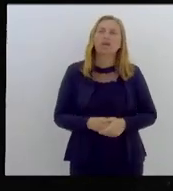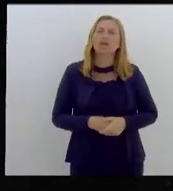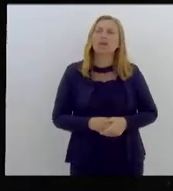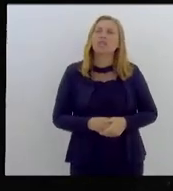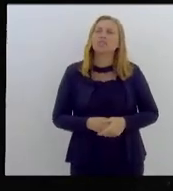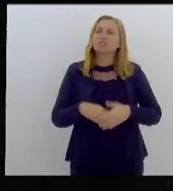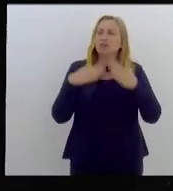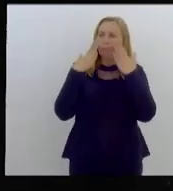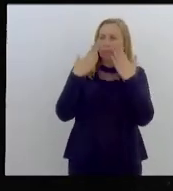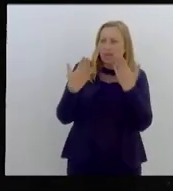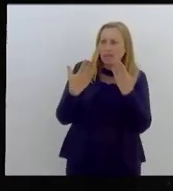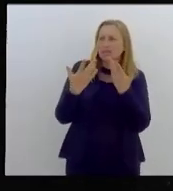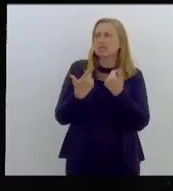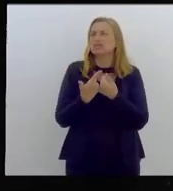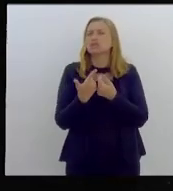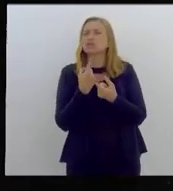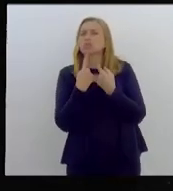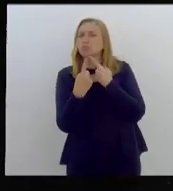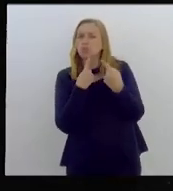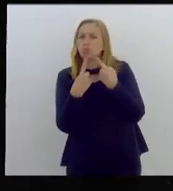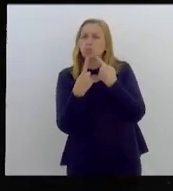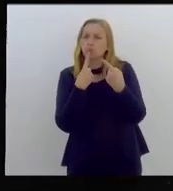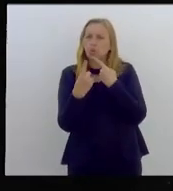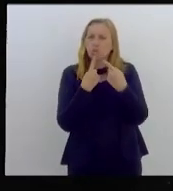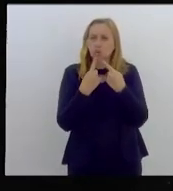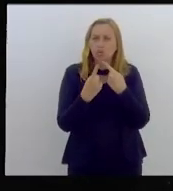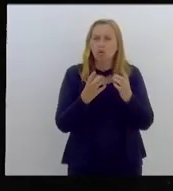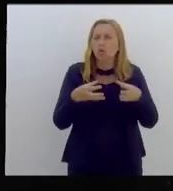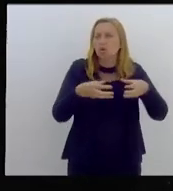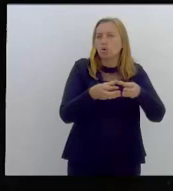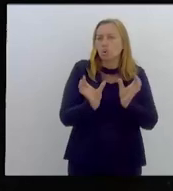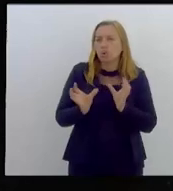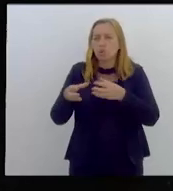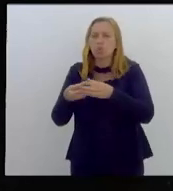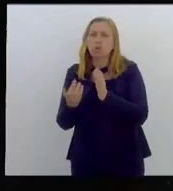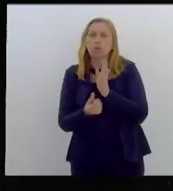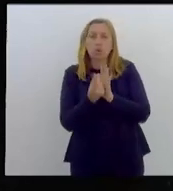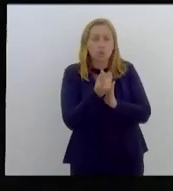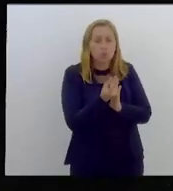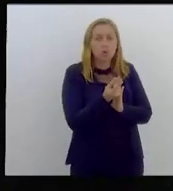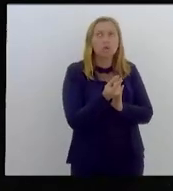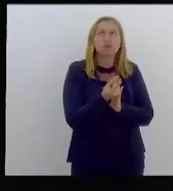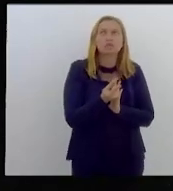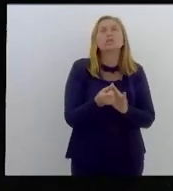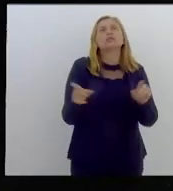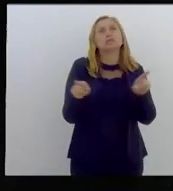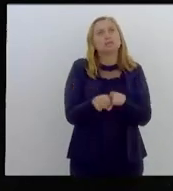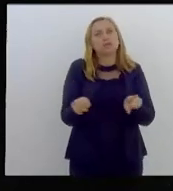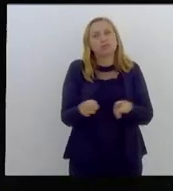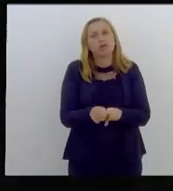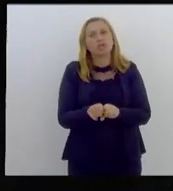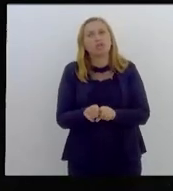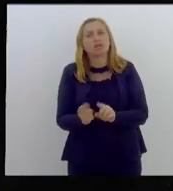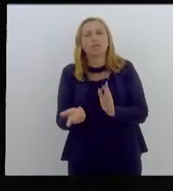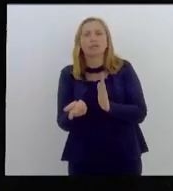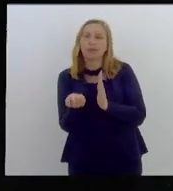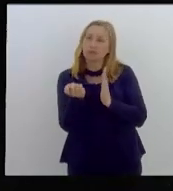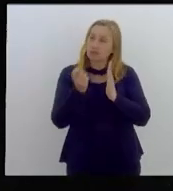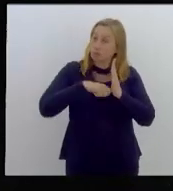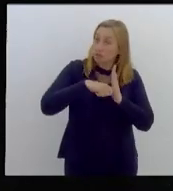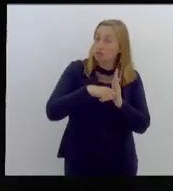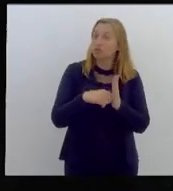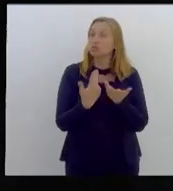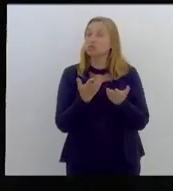as apresentações e os debates promovidos pelas comissões de orçamento e também na tributação, no que